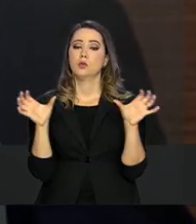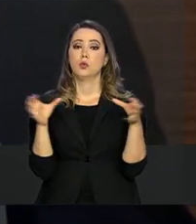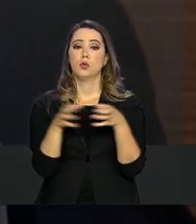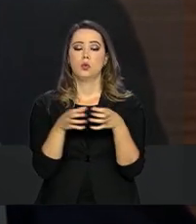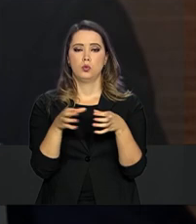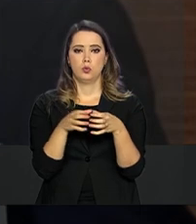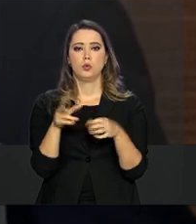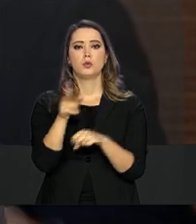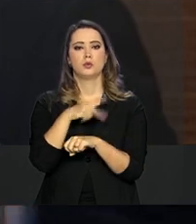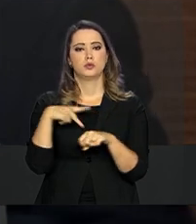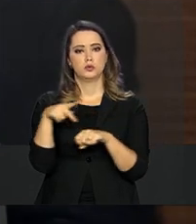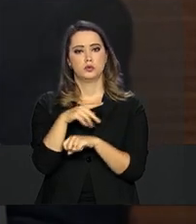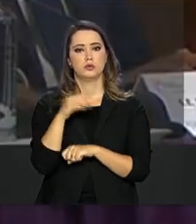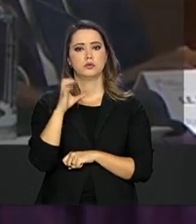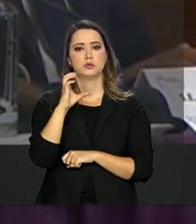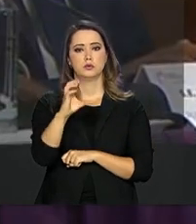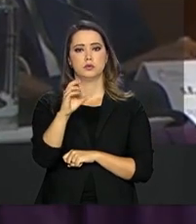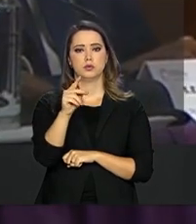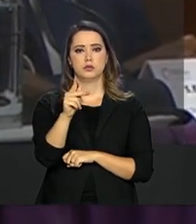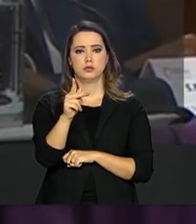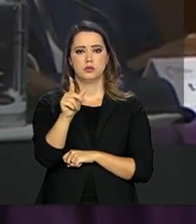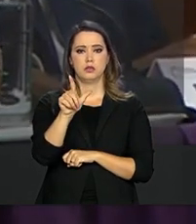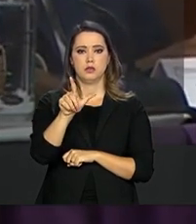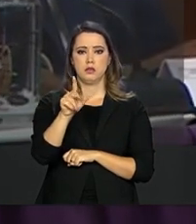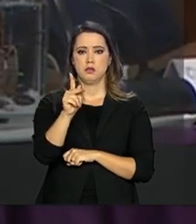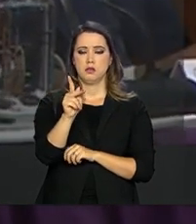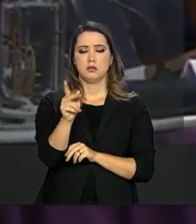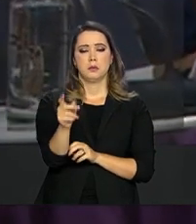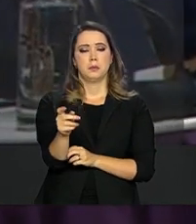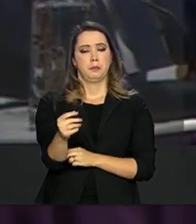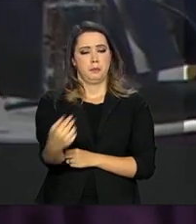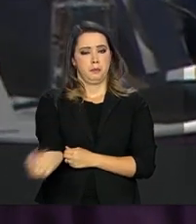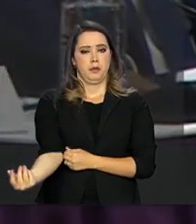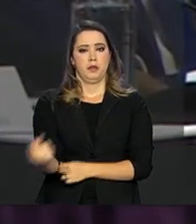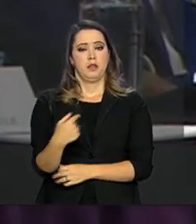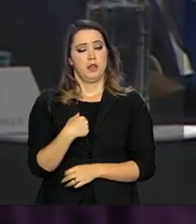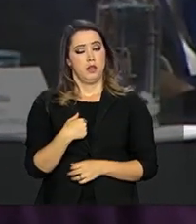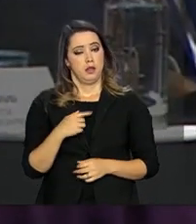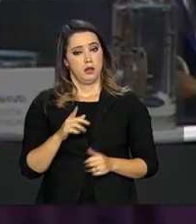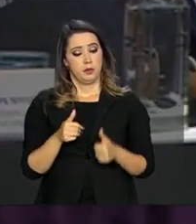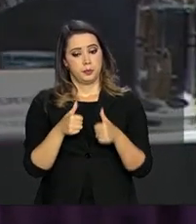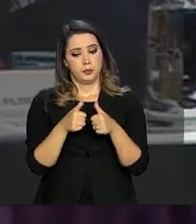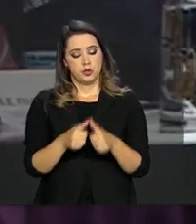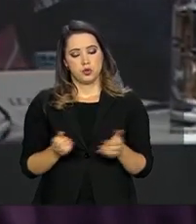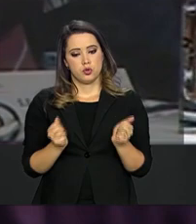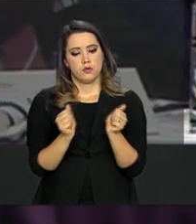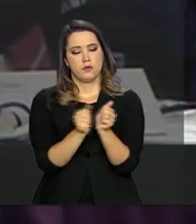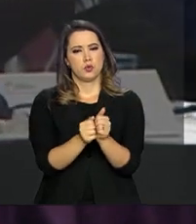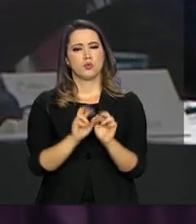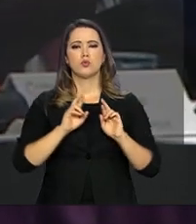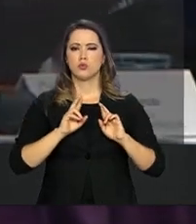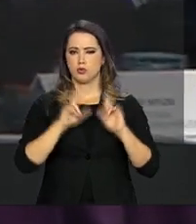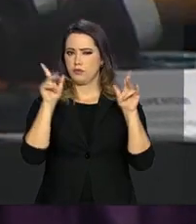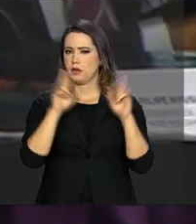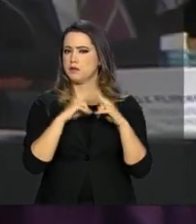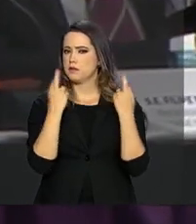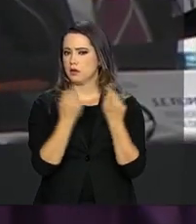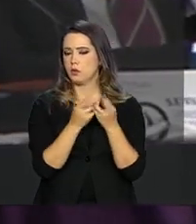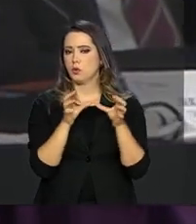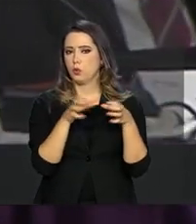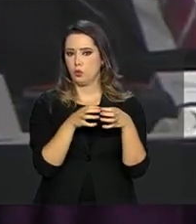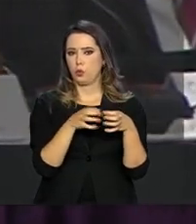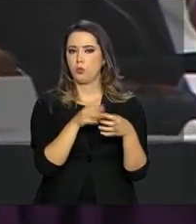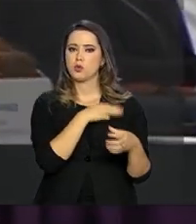cplp eu mesmo confesso que podia jirme algumas dessas dessas reuniões de nível ministerial